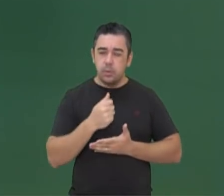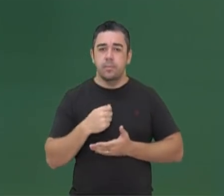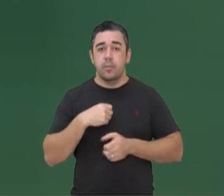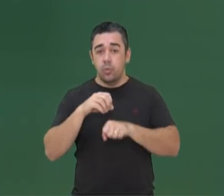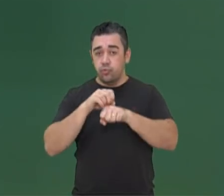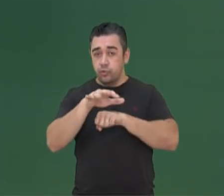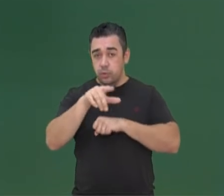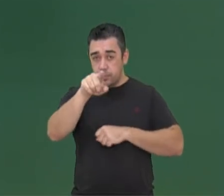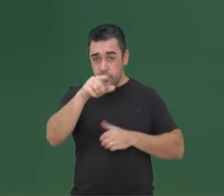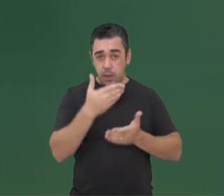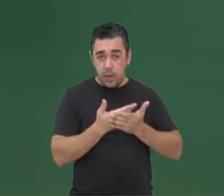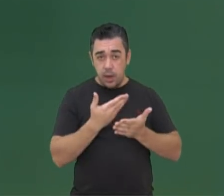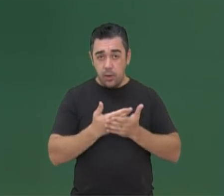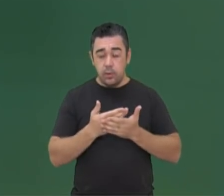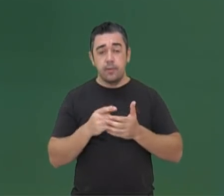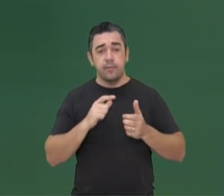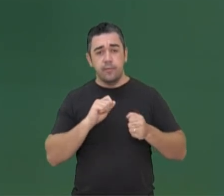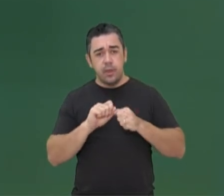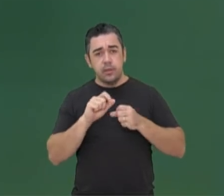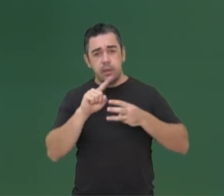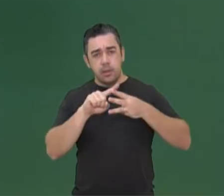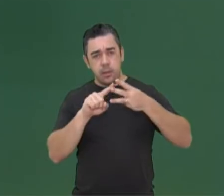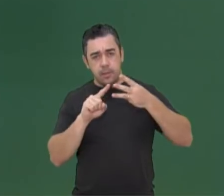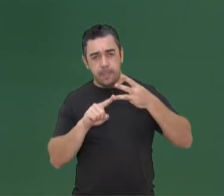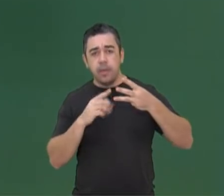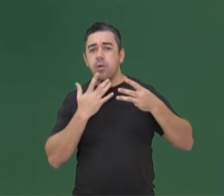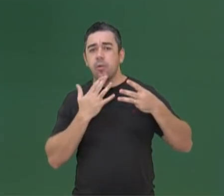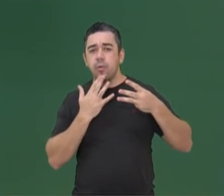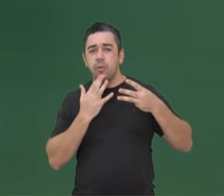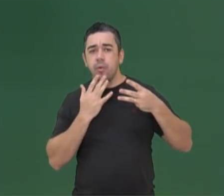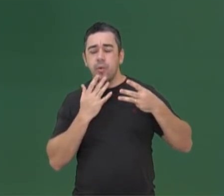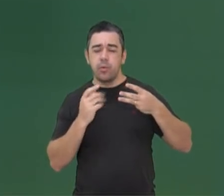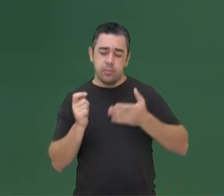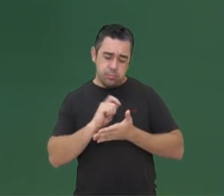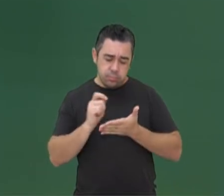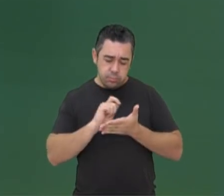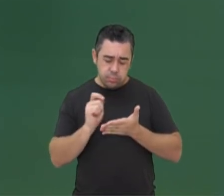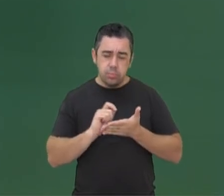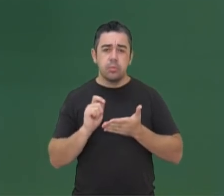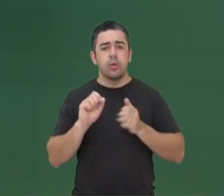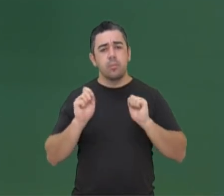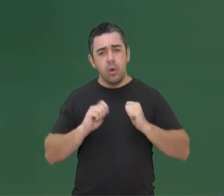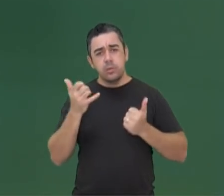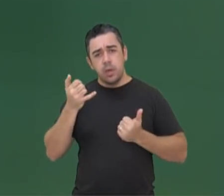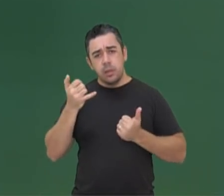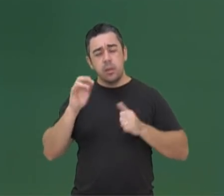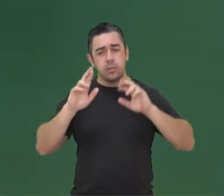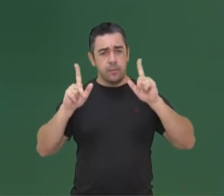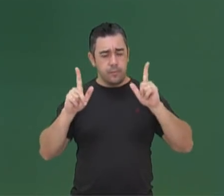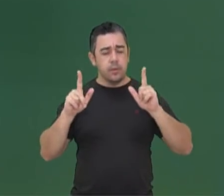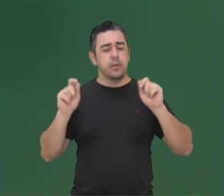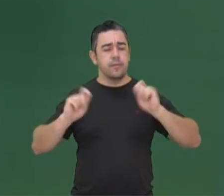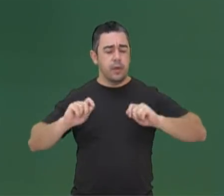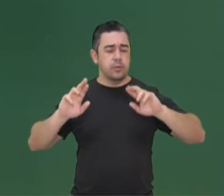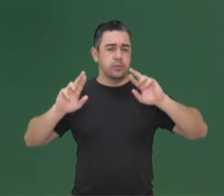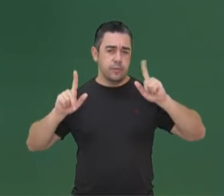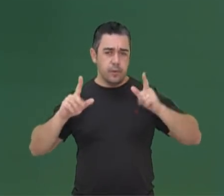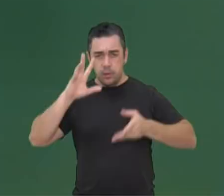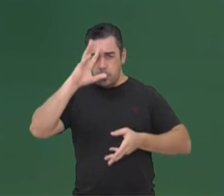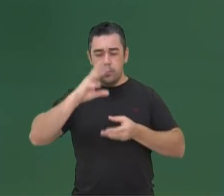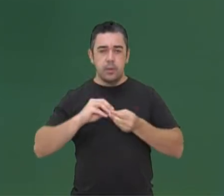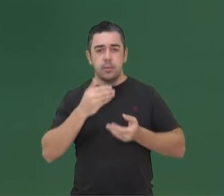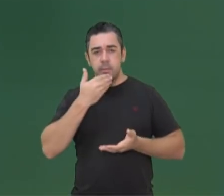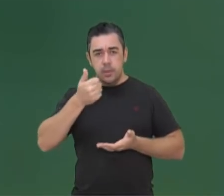na aula passada, fazer as 3 partes com colorações, né, de lápis de cor, de caneta diferente, que faz esse